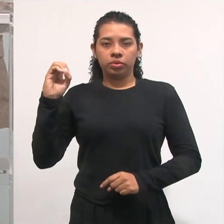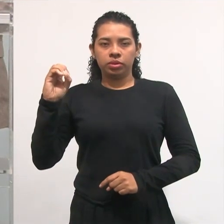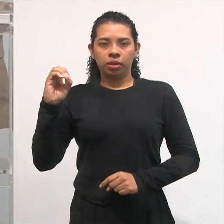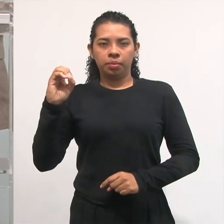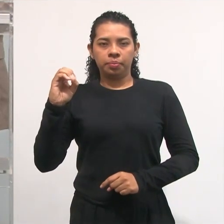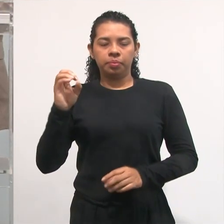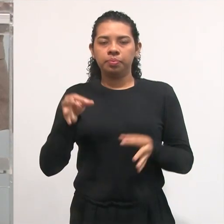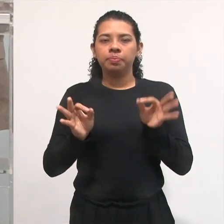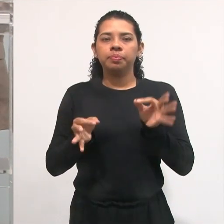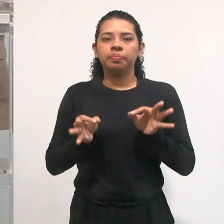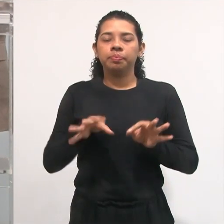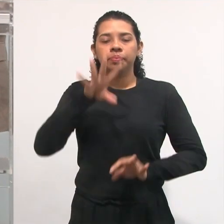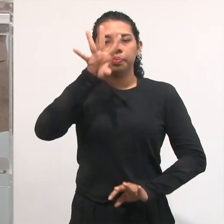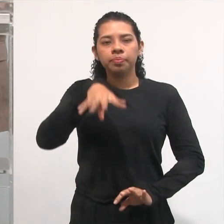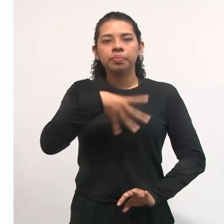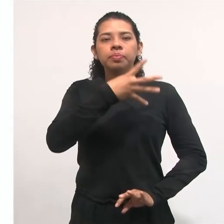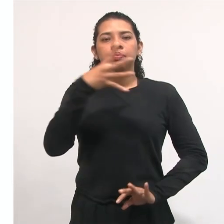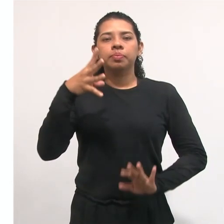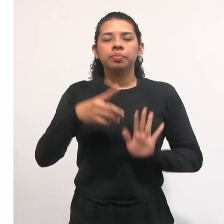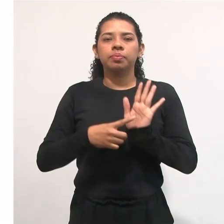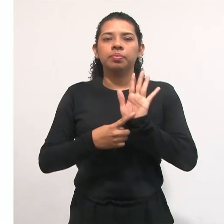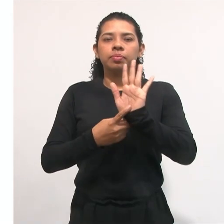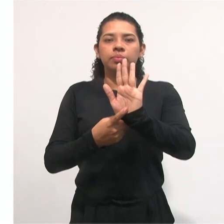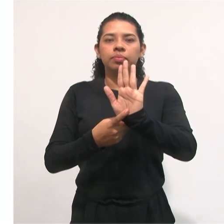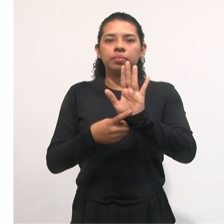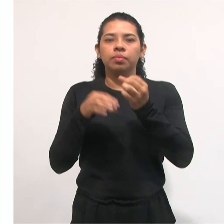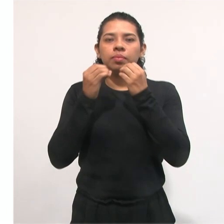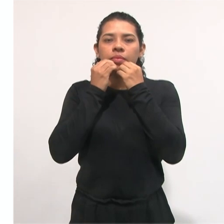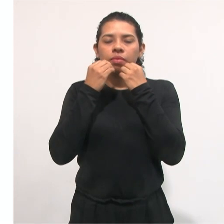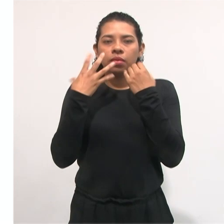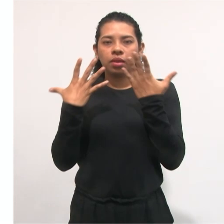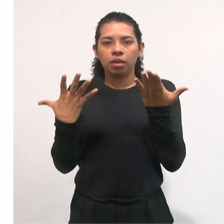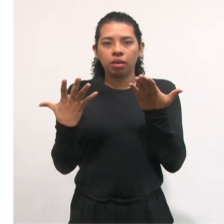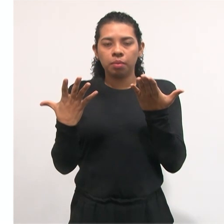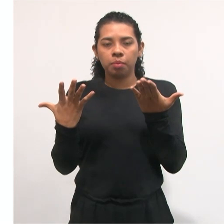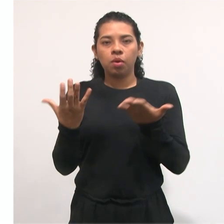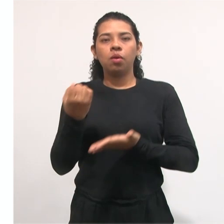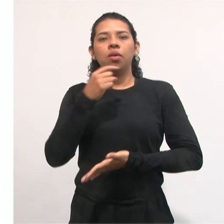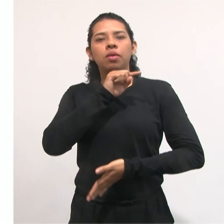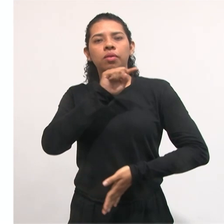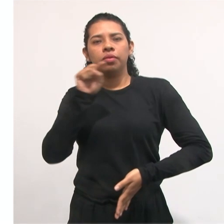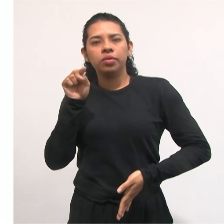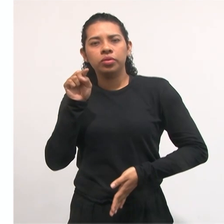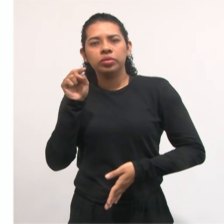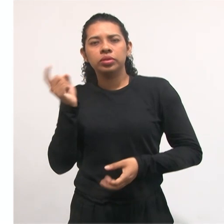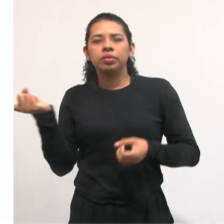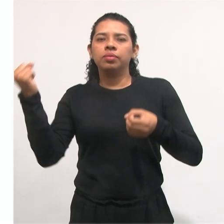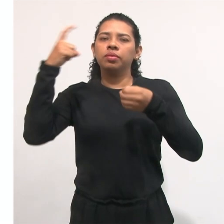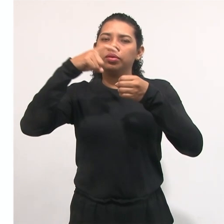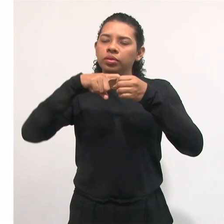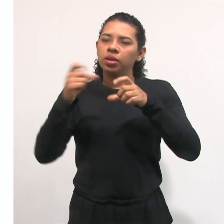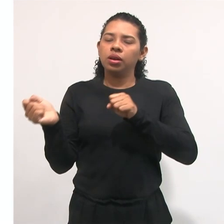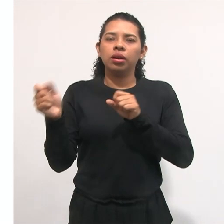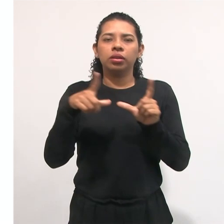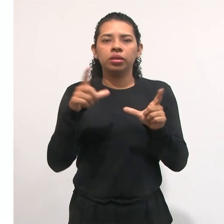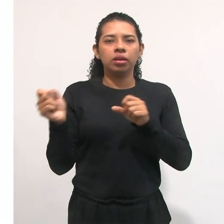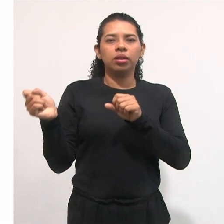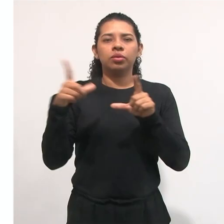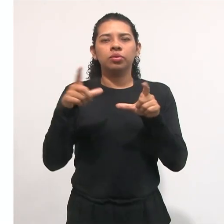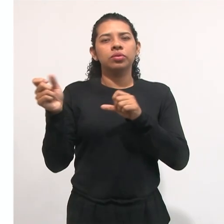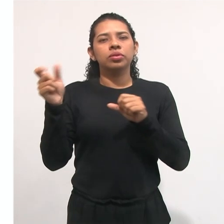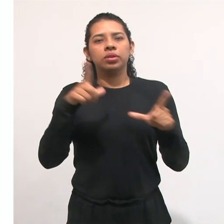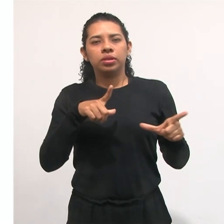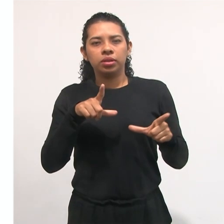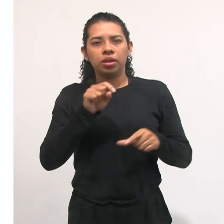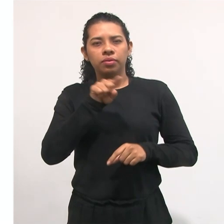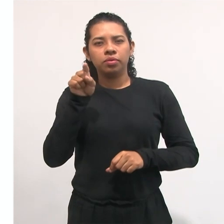12%. Beleza? Então, essa tabela de frequência que eu estou mostrando para vocês aqui, é sempre bom vocês